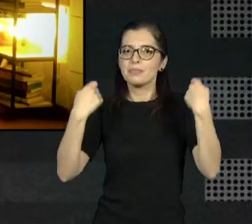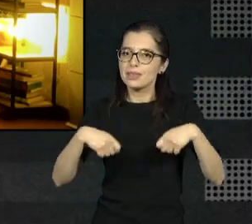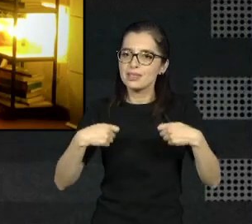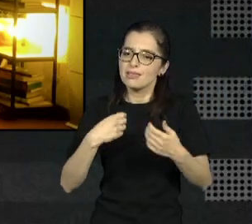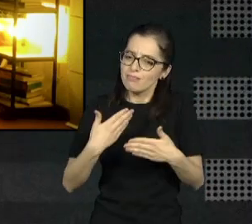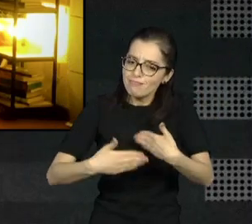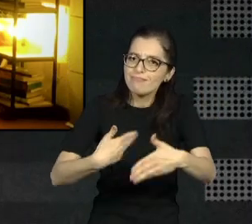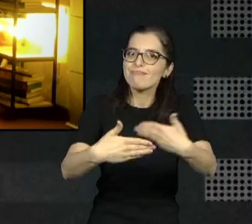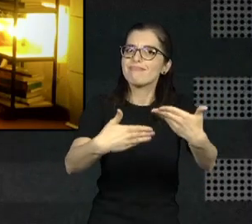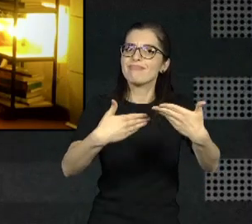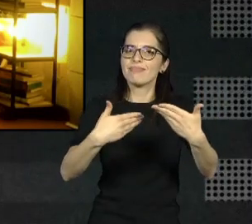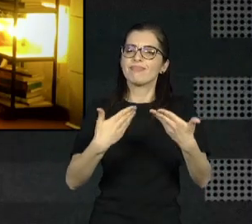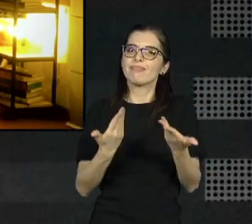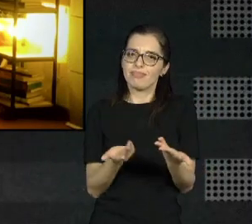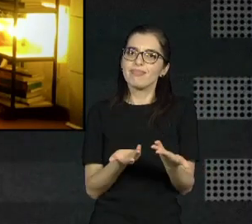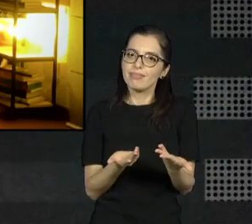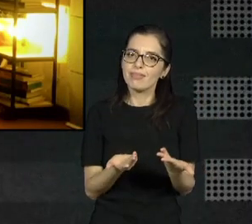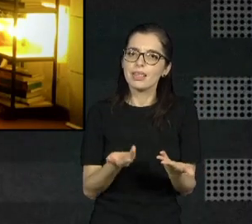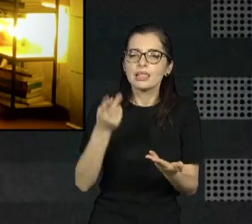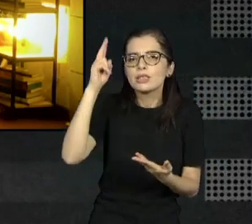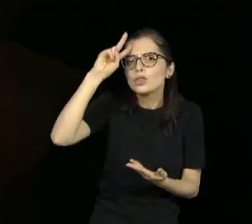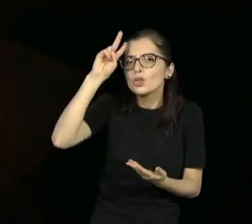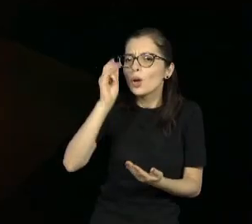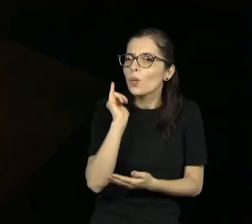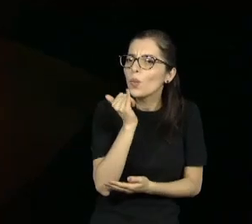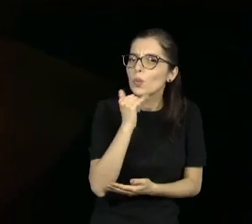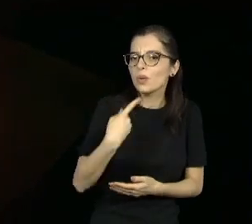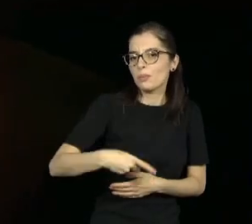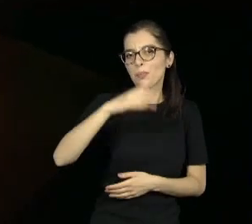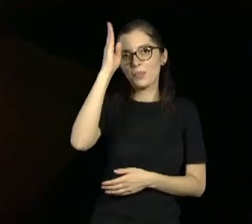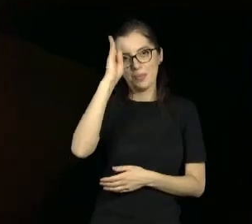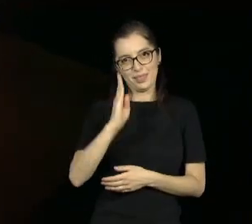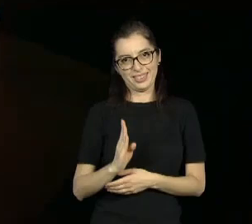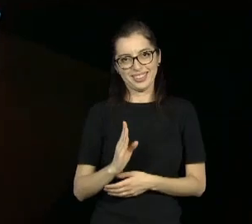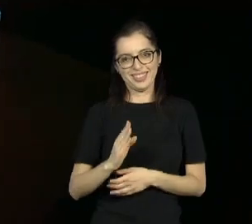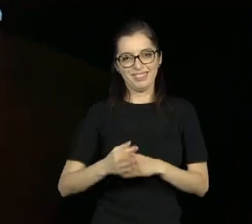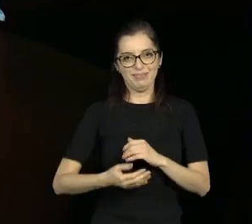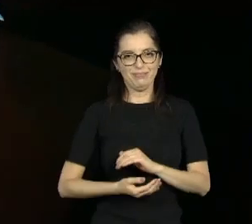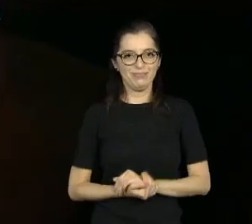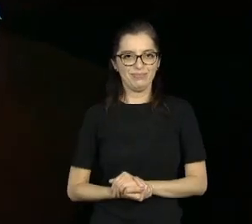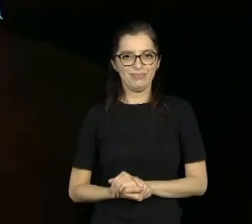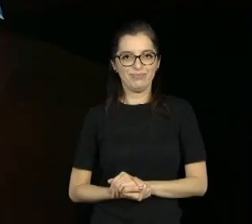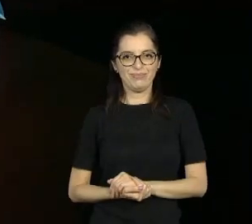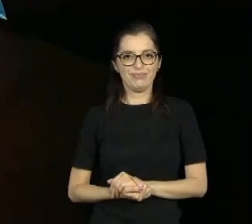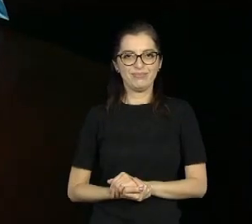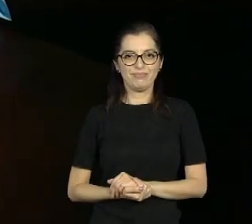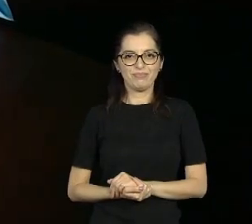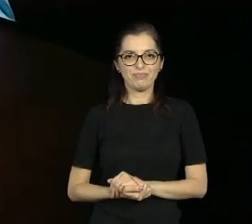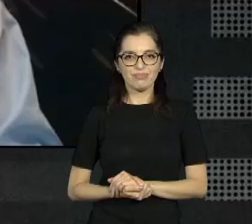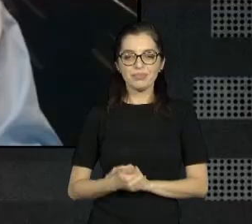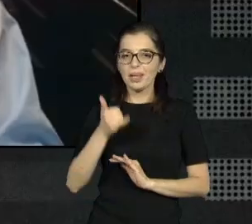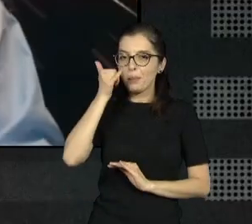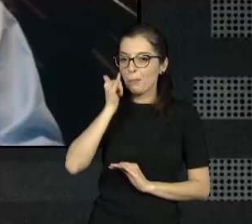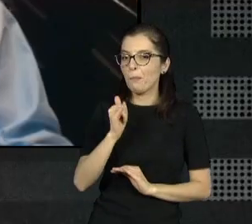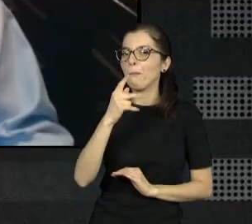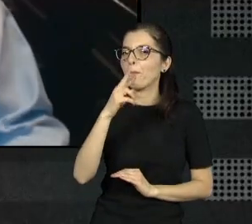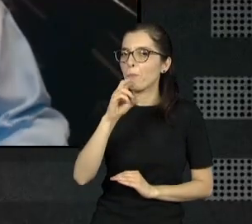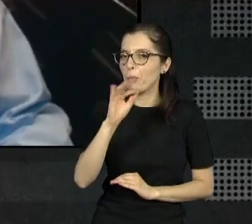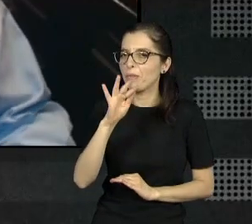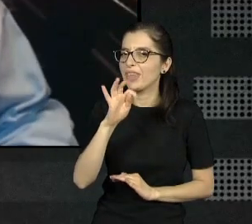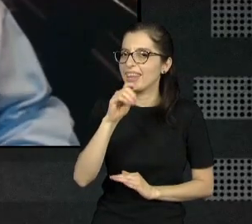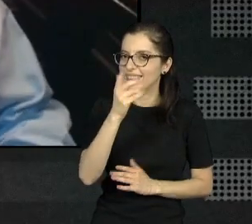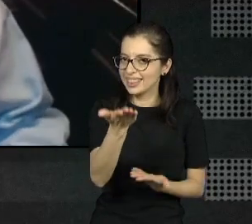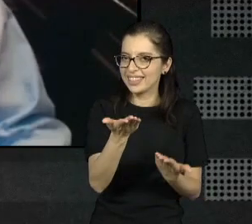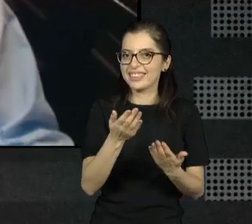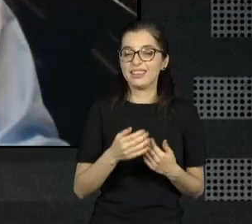ser o maior contador de histórias do país. Aí, o teu profeta. Oh, beleza!